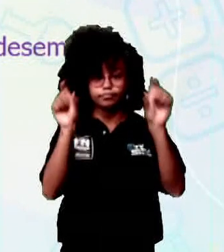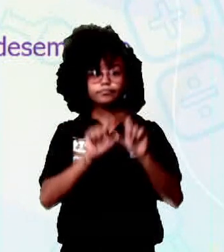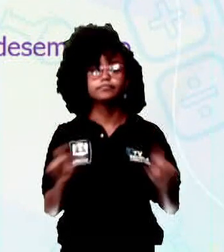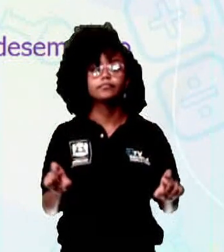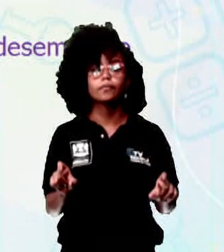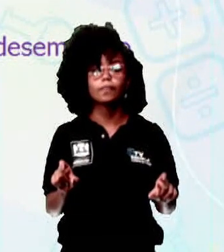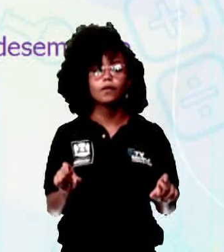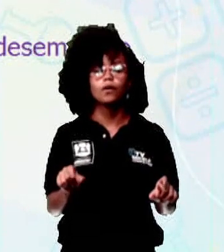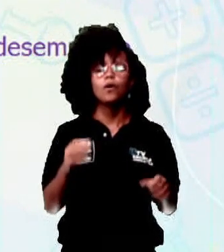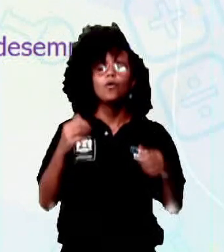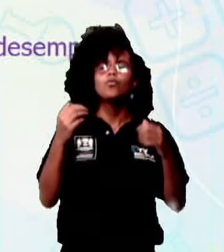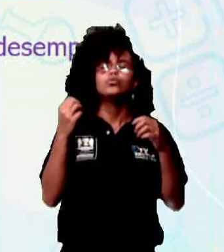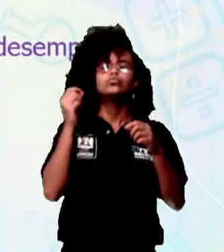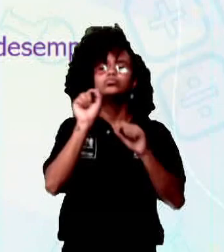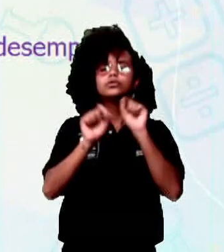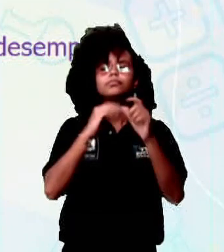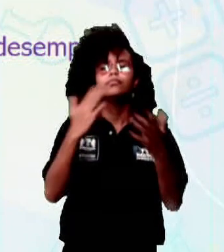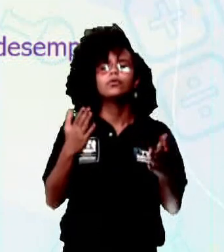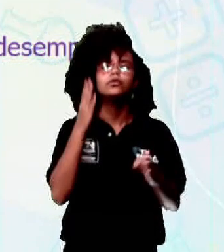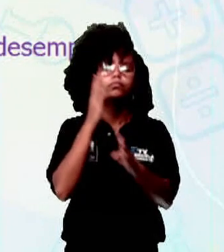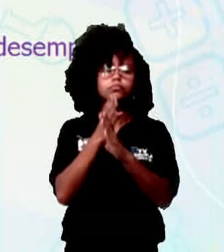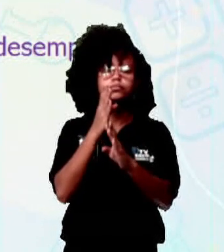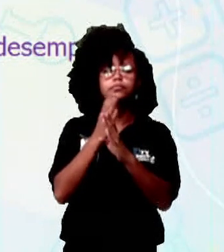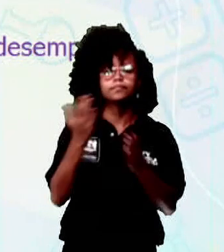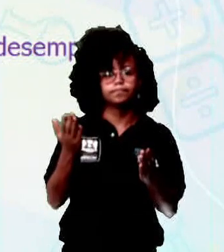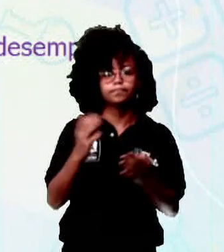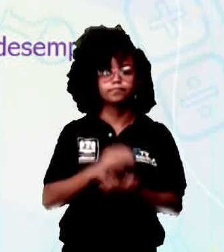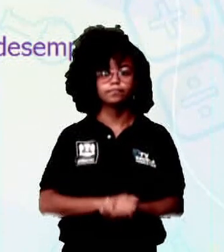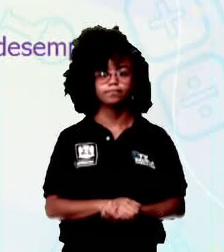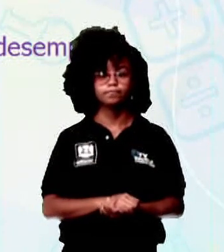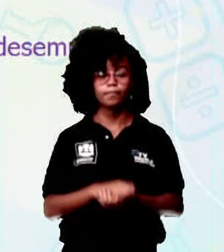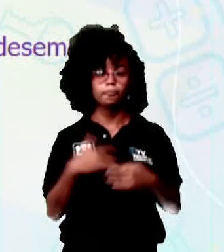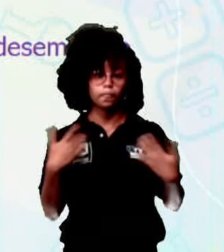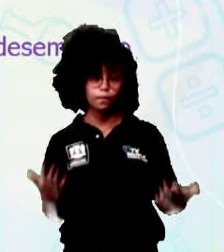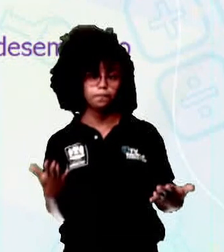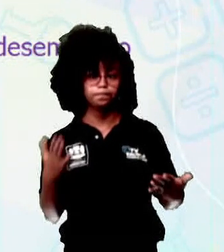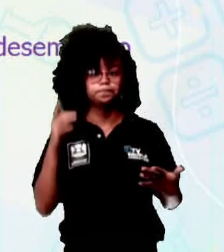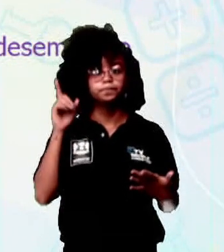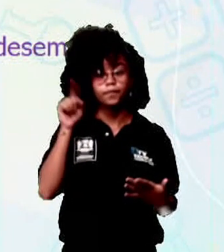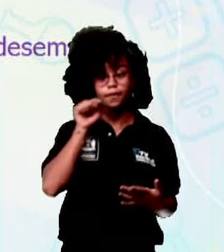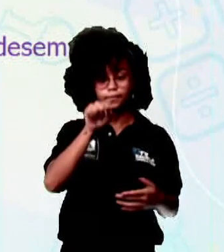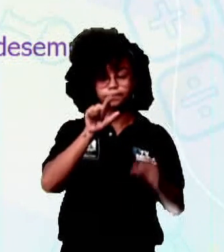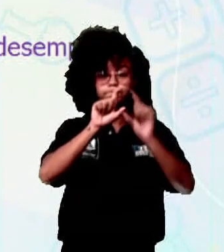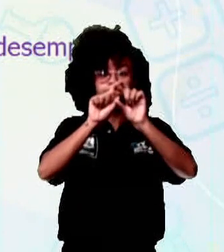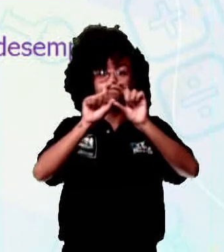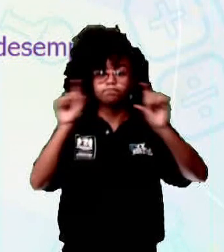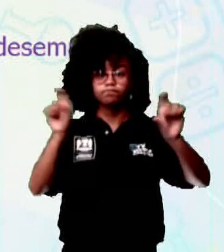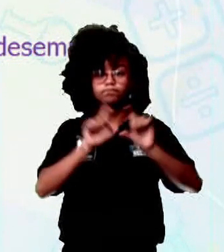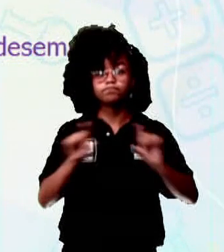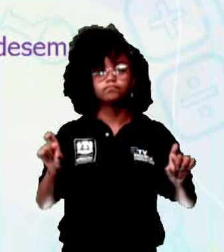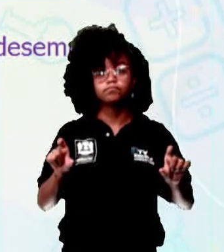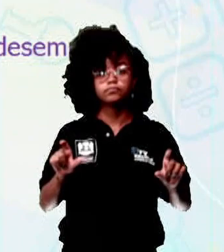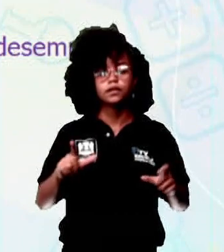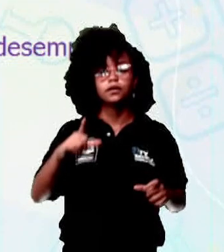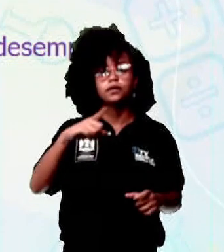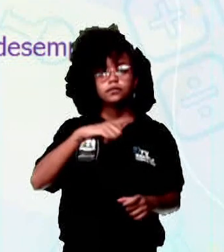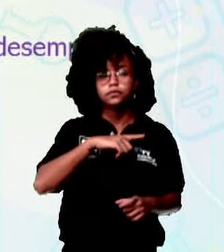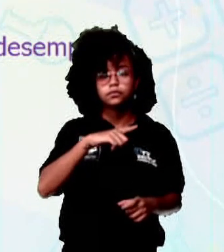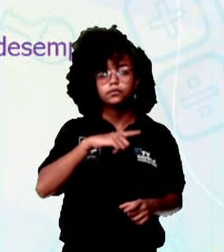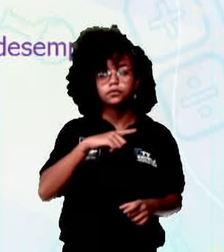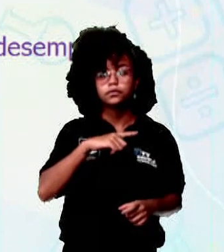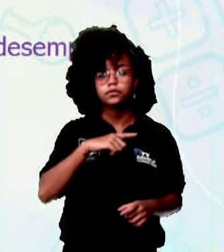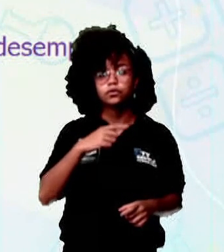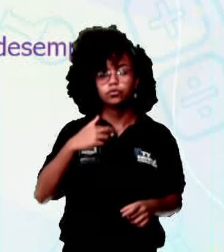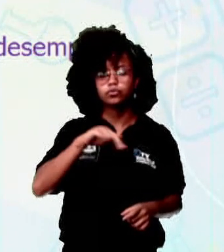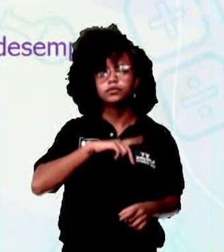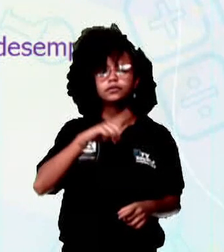nós podemos observar aí dessa tira? Bom, essa tira, ela tem... nós